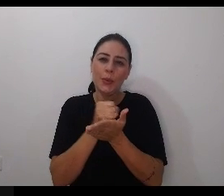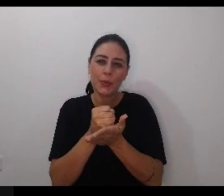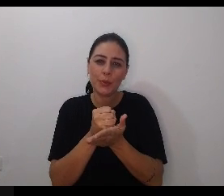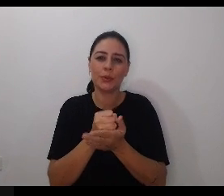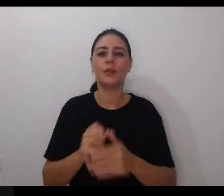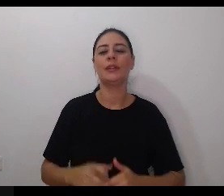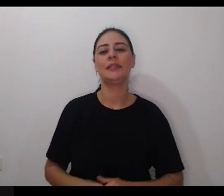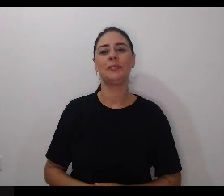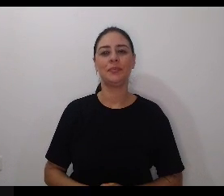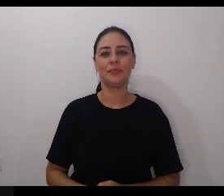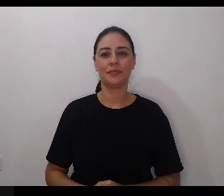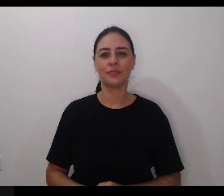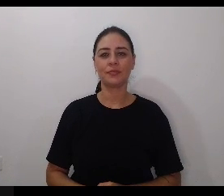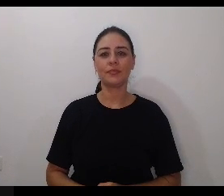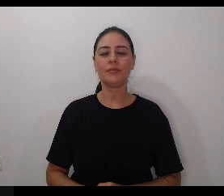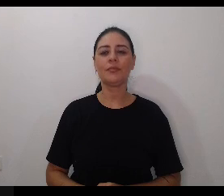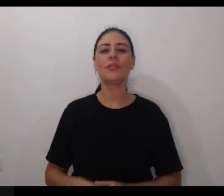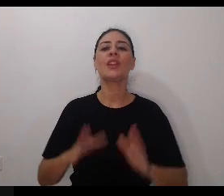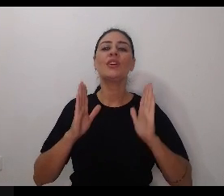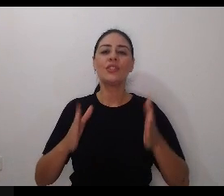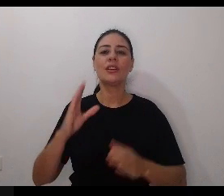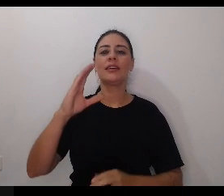sentindo e a achar estratégias para lidar com essa emoção.